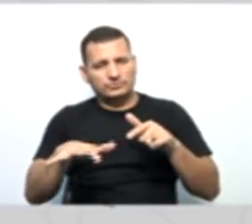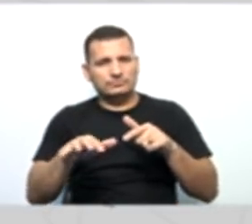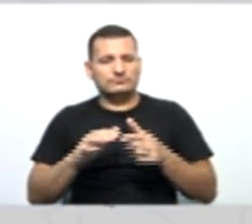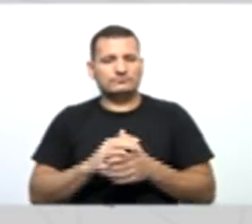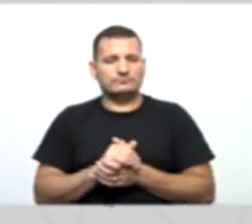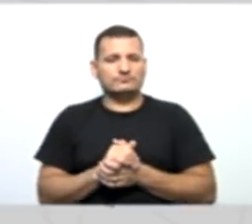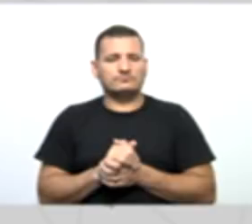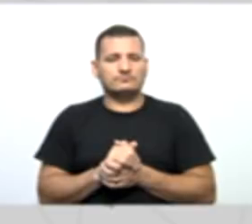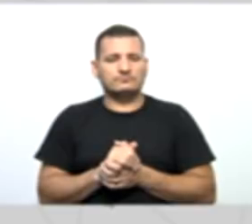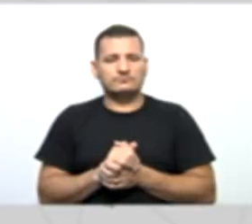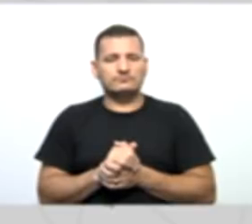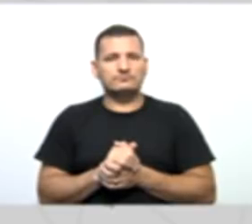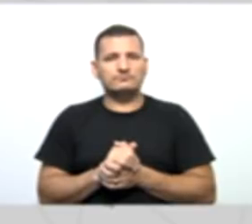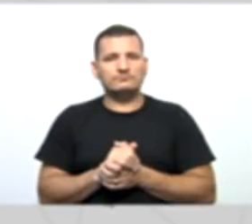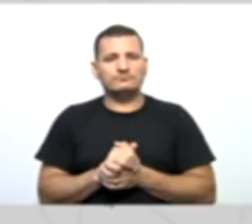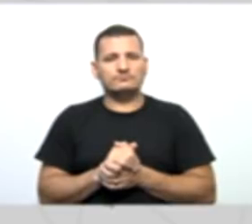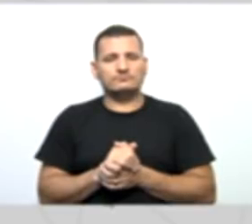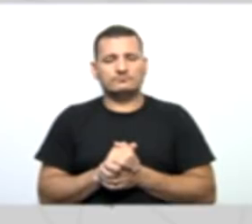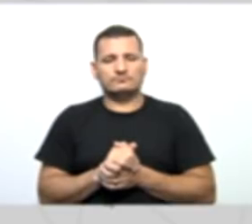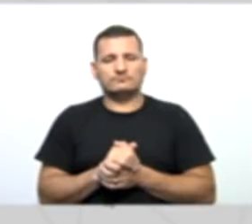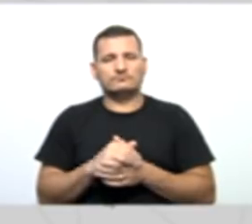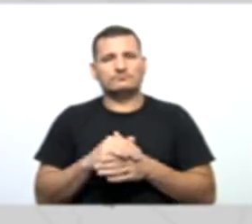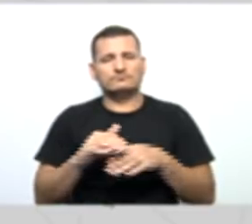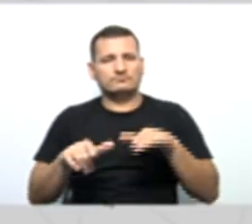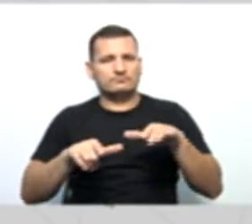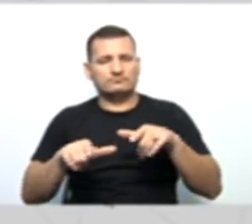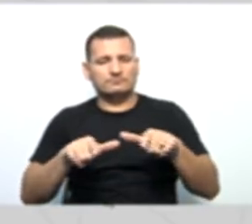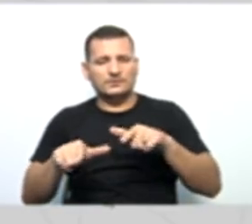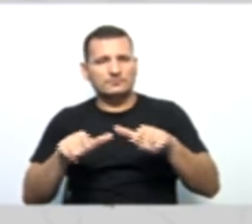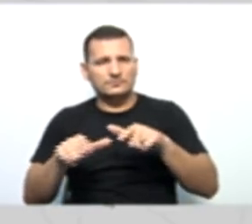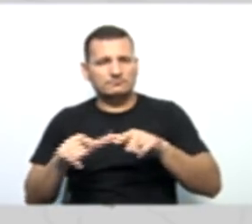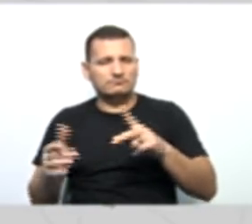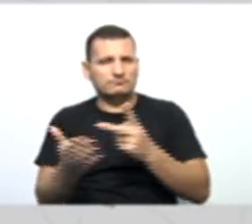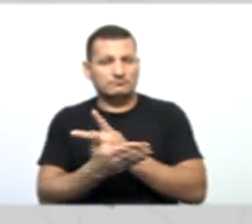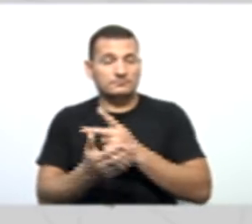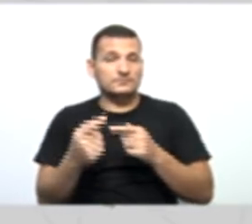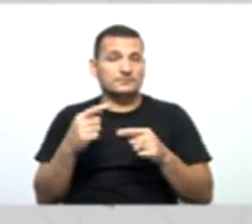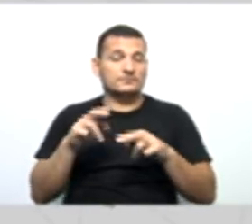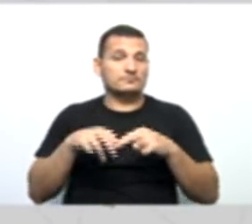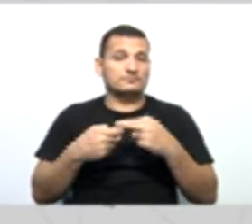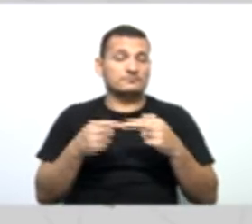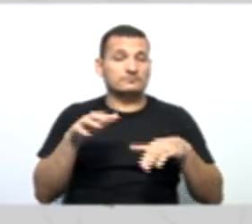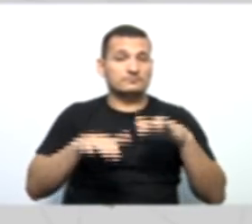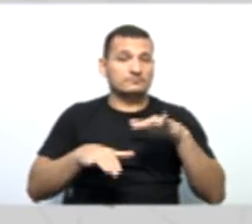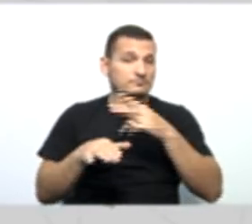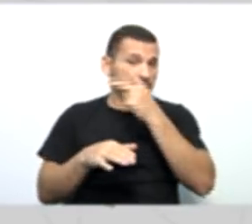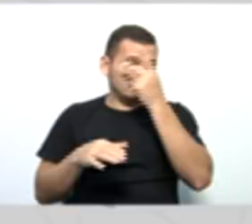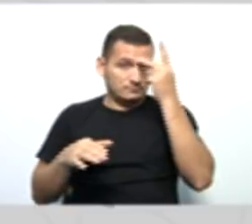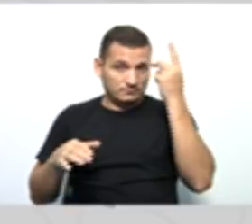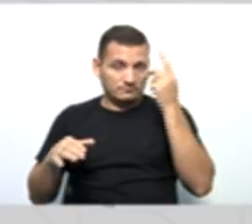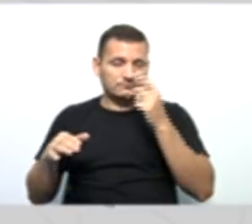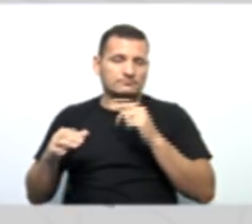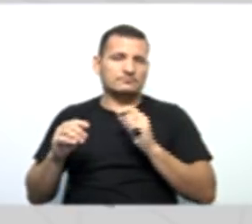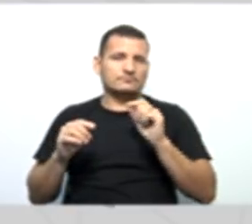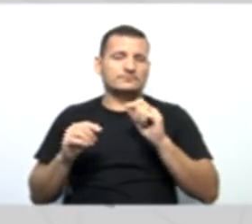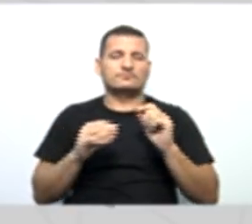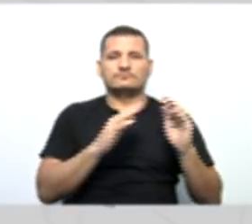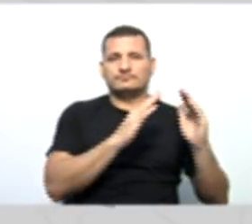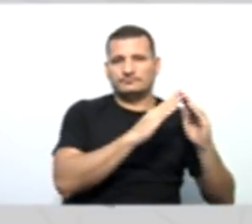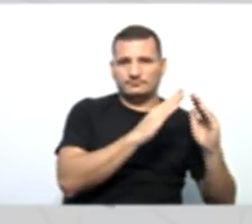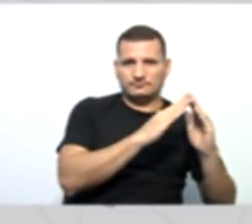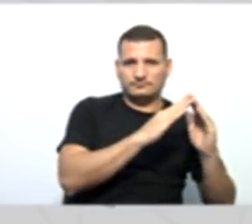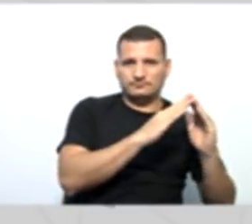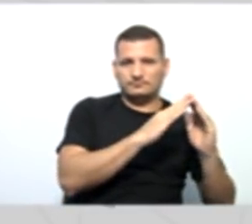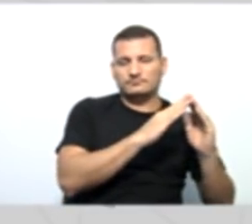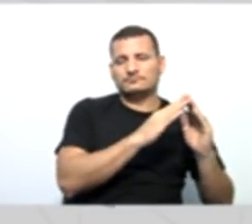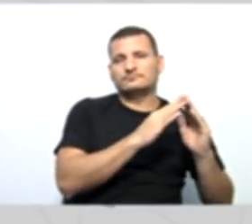relacione diretamente, ok? Diretamente. É por isso que às vezes a pessoa está indo para casa, está indo para o trabalho, sai de casa, pega